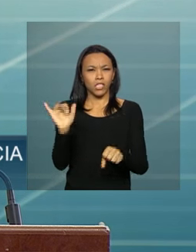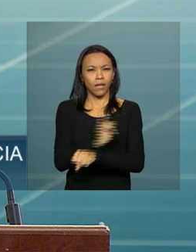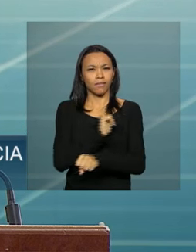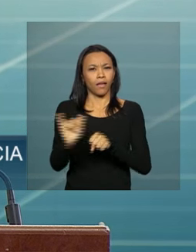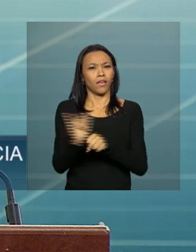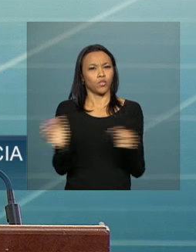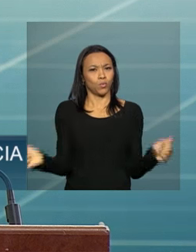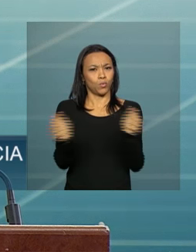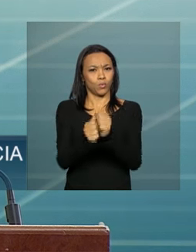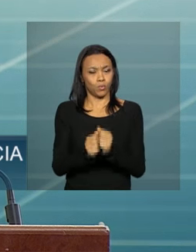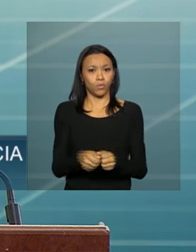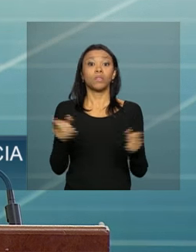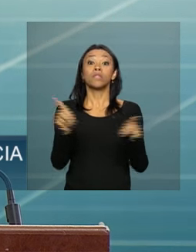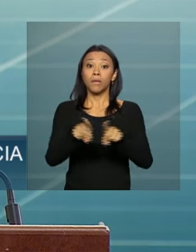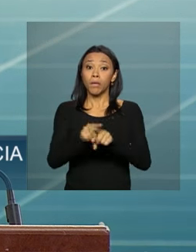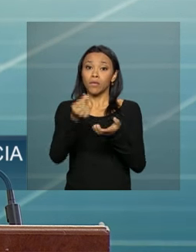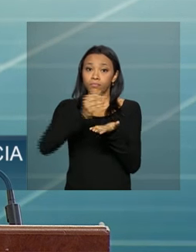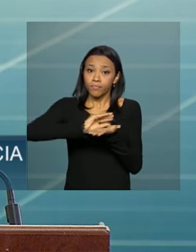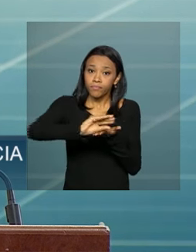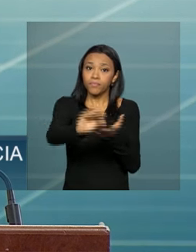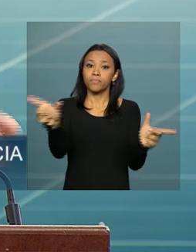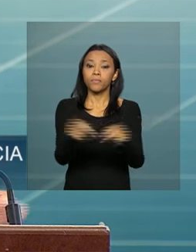o financiamento do BNDES feito